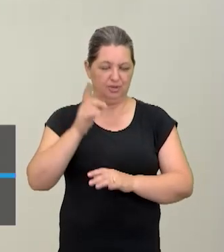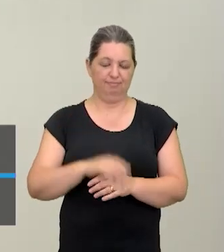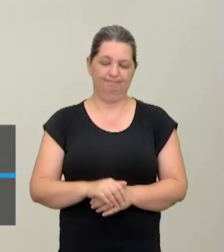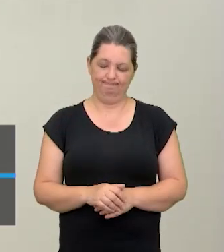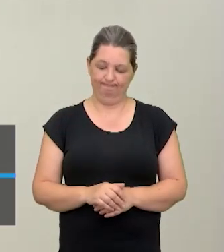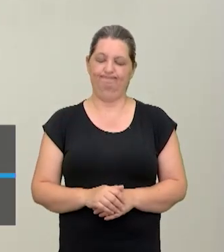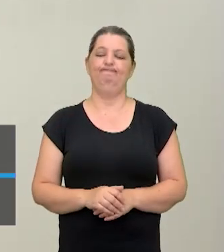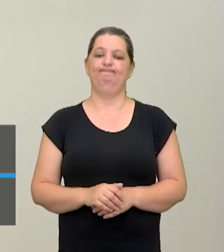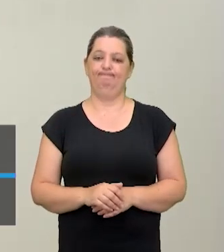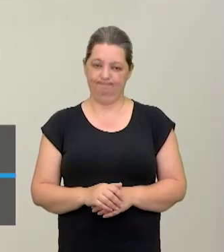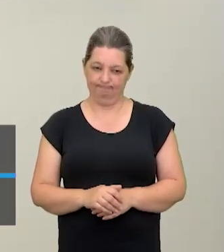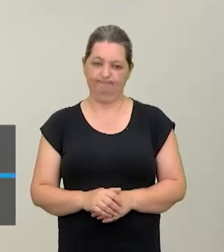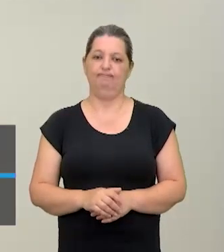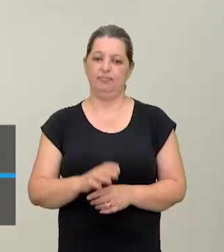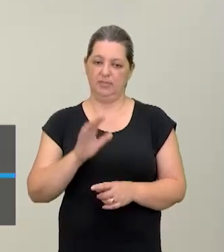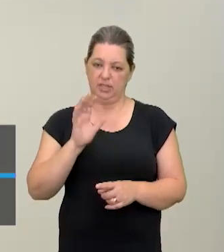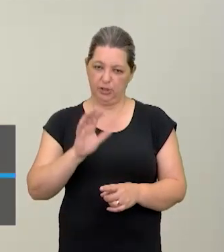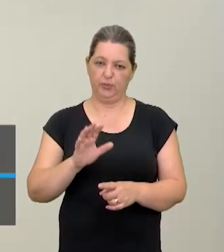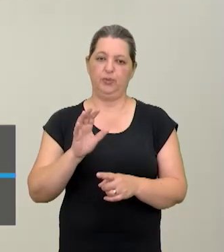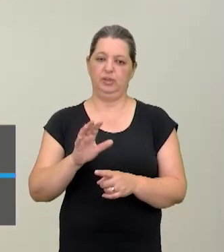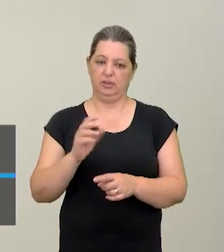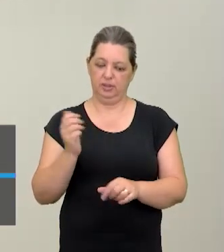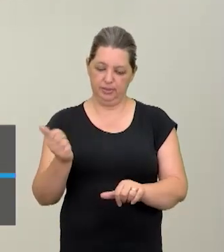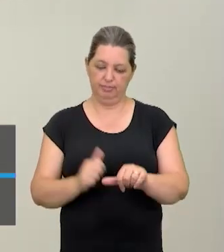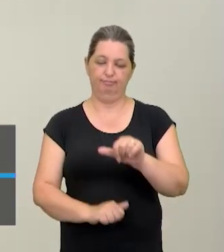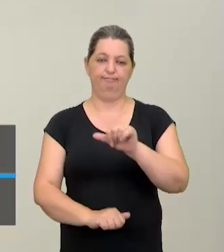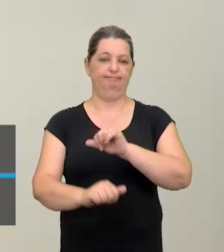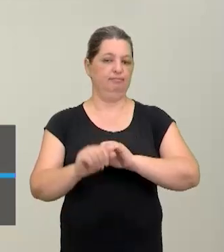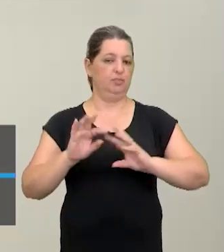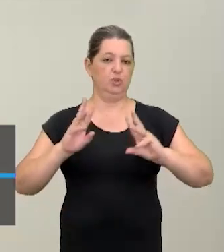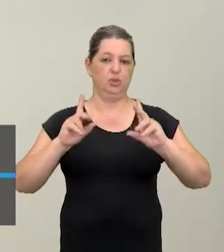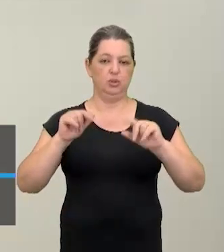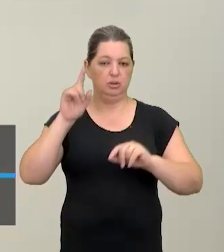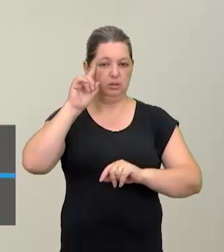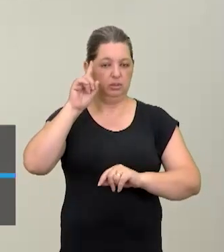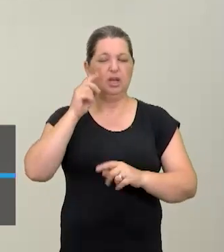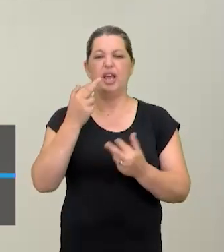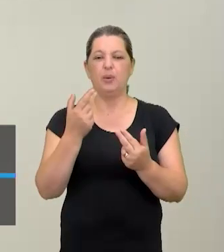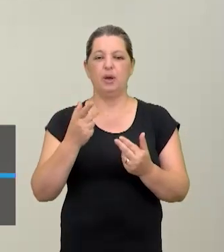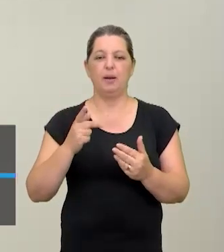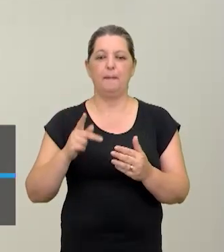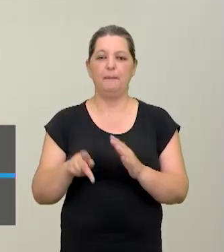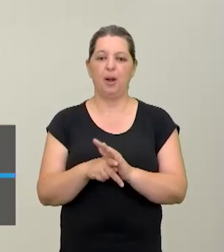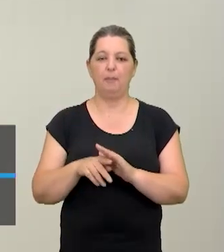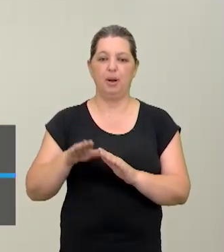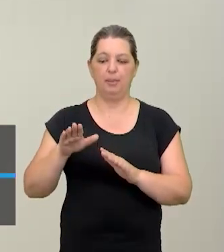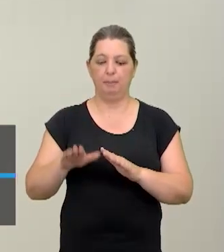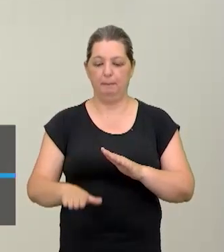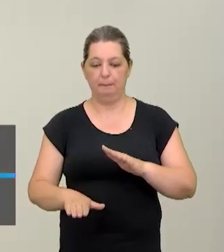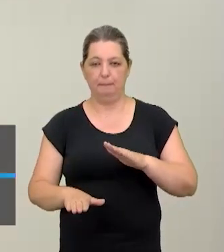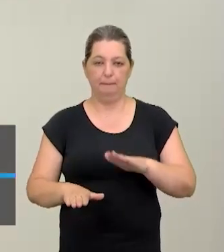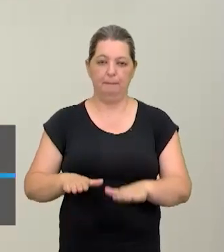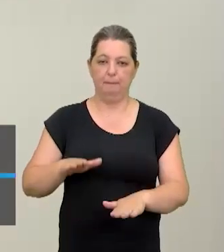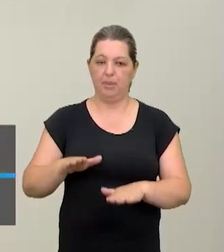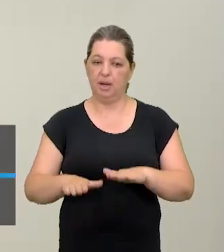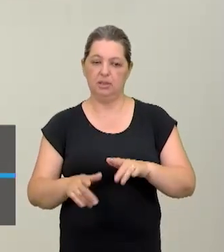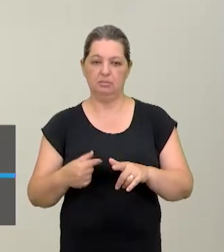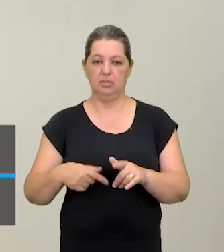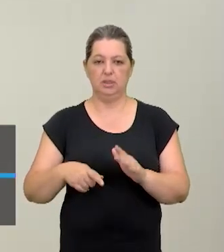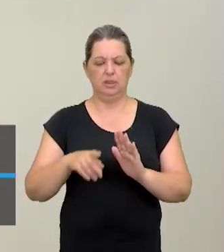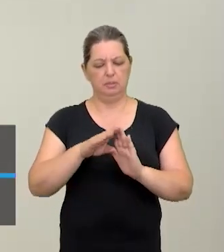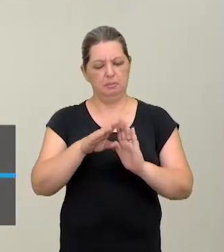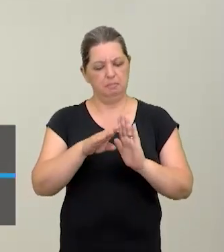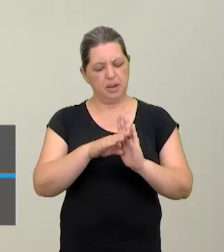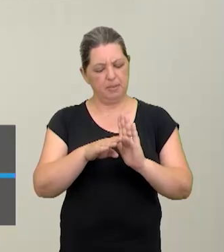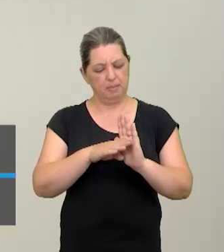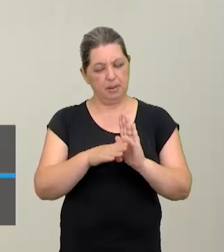afetou toda a nossa rotina. Então, pensa em rotina como aqueles passos que a gente tem diários, assim, a gente sabe.